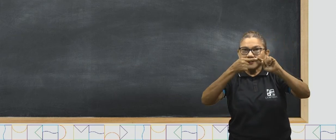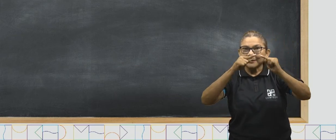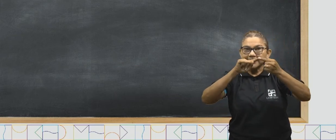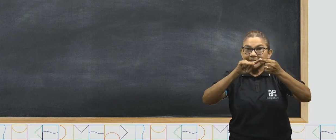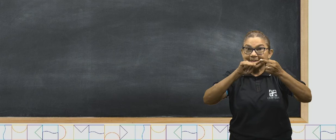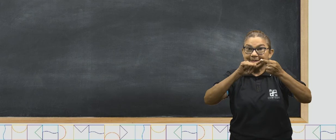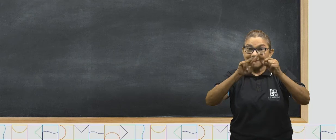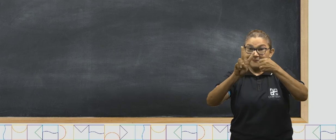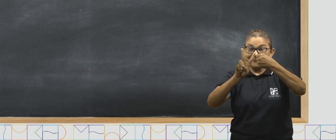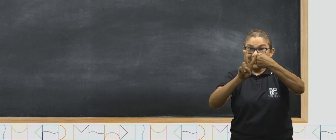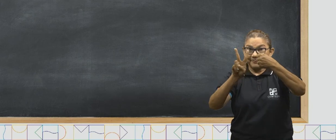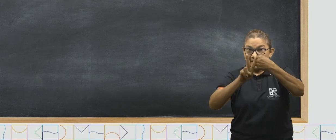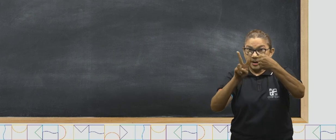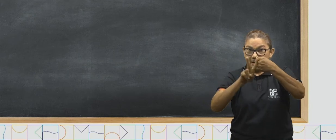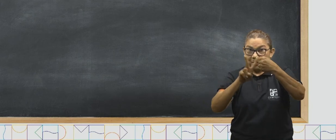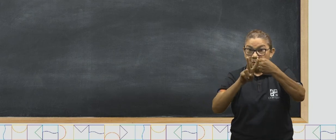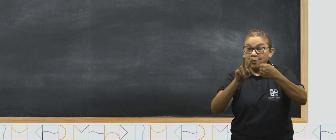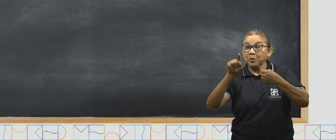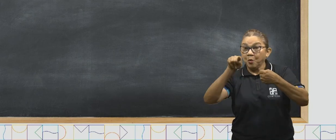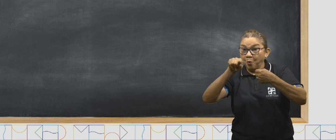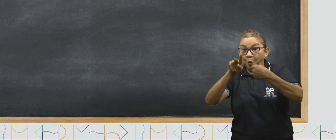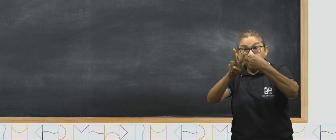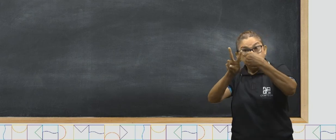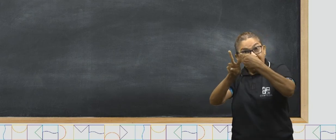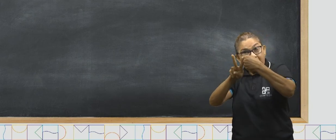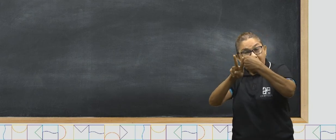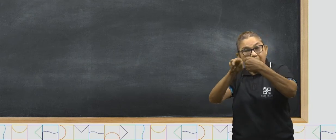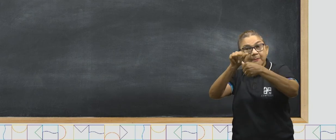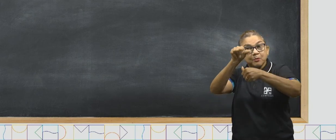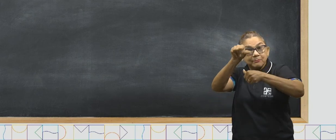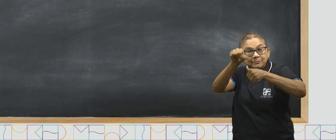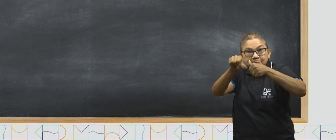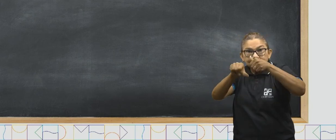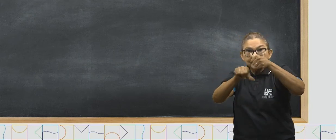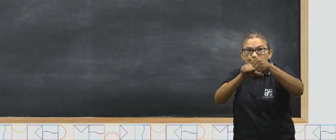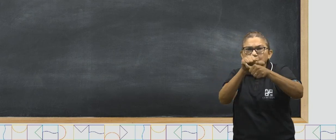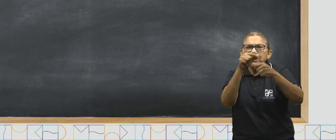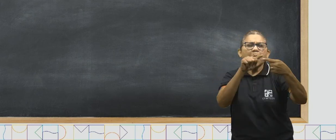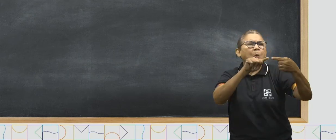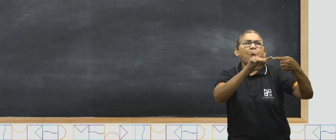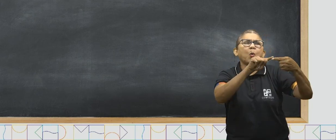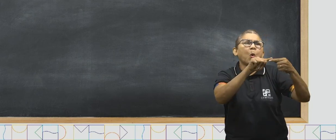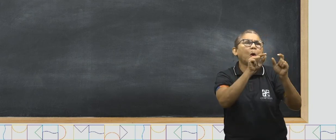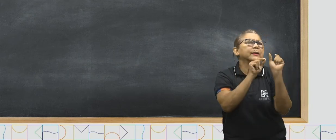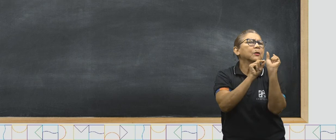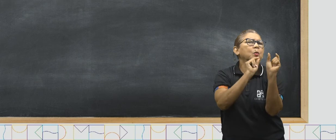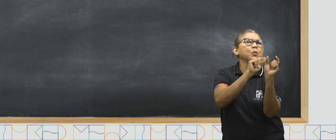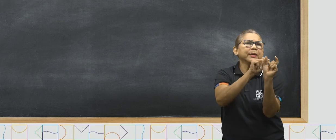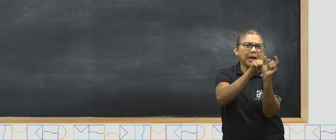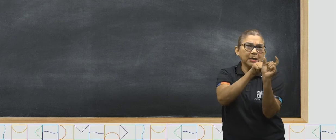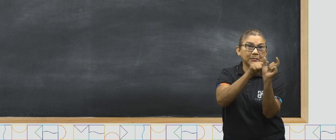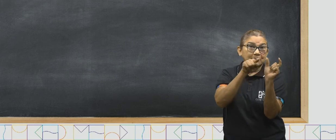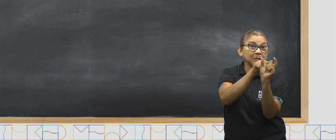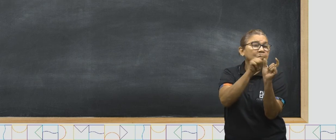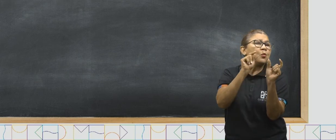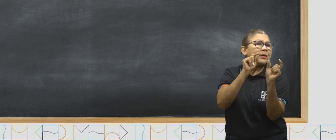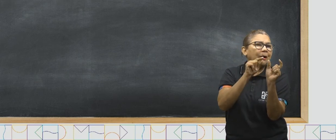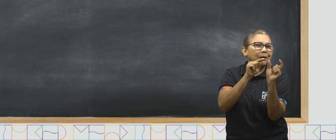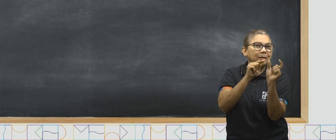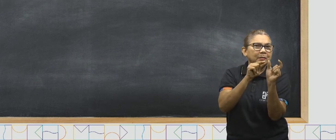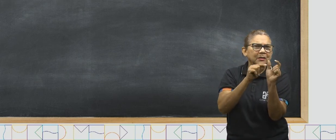o verbo sofre em sua forma para concordar com quem? Letra A, para concordar